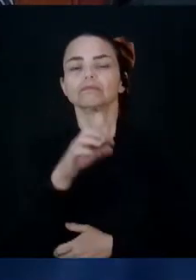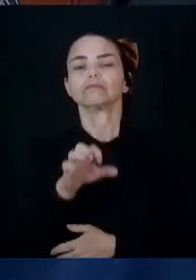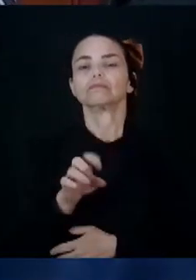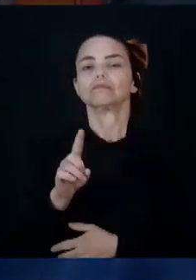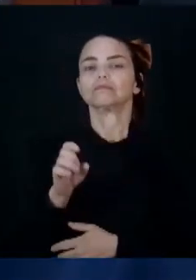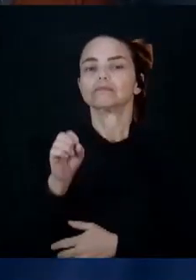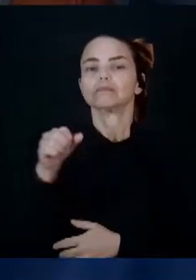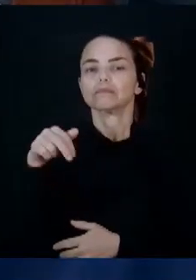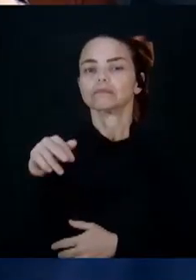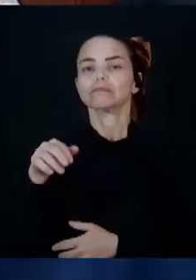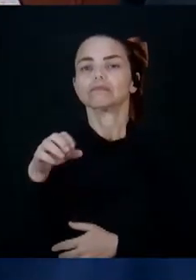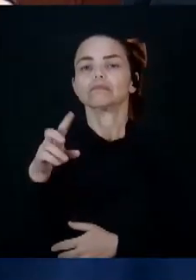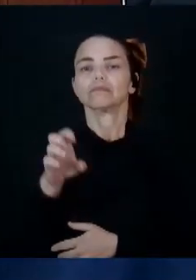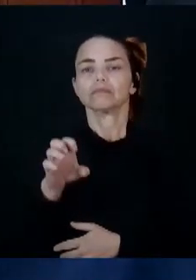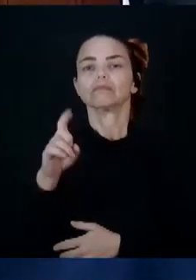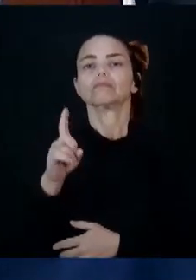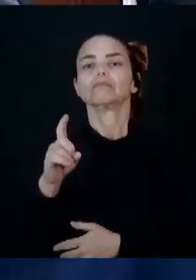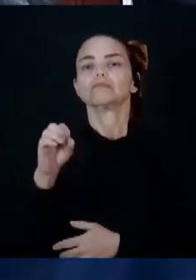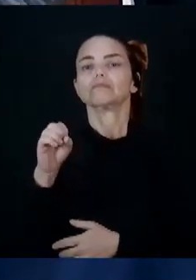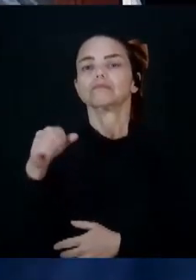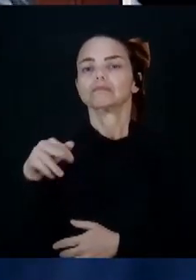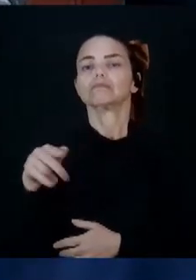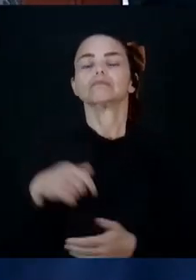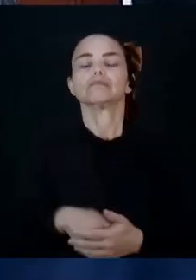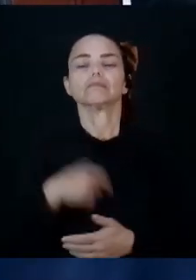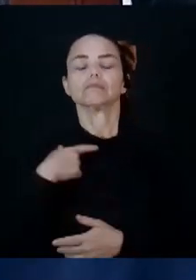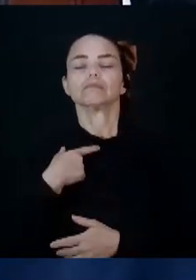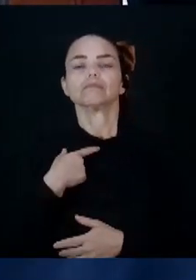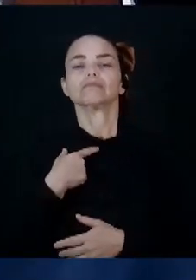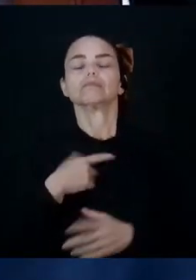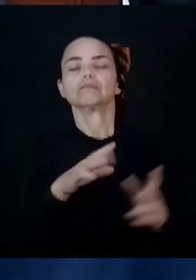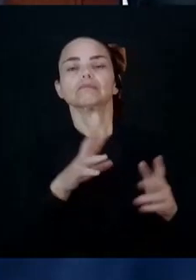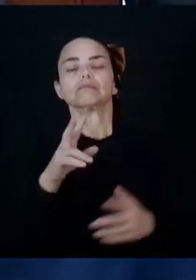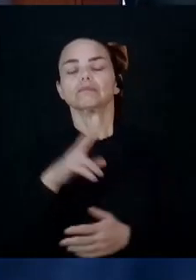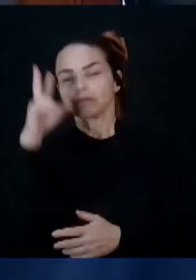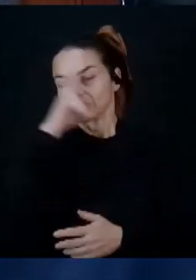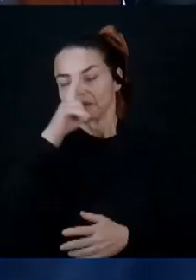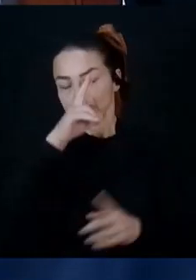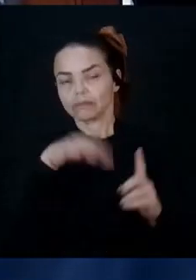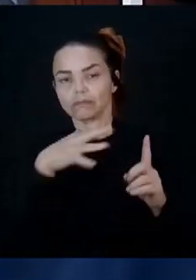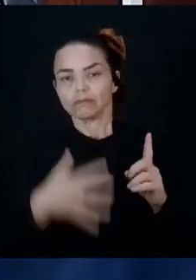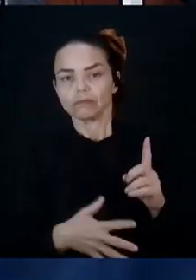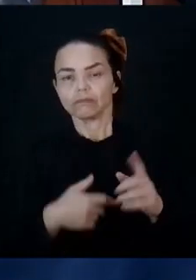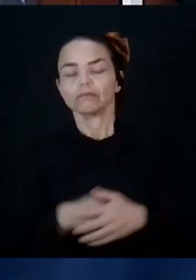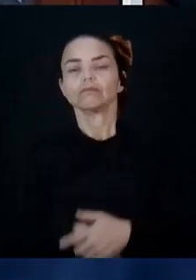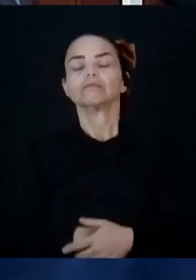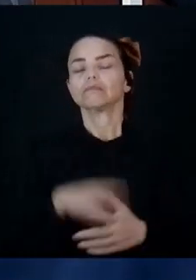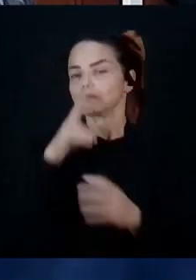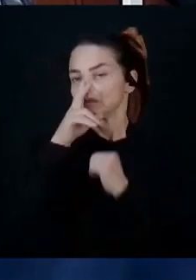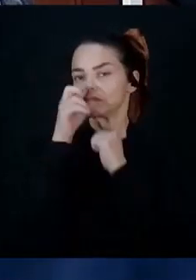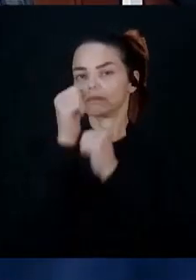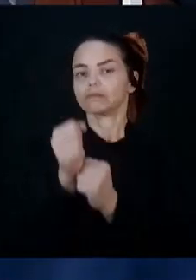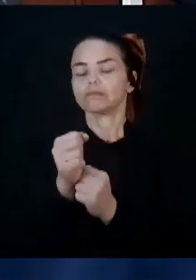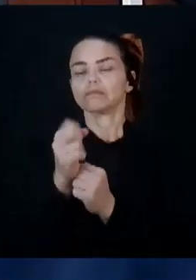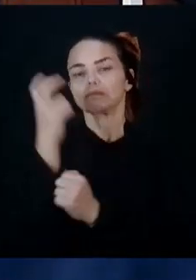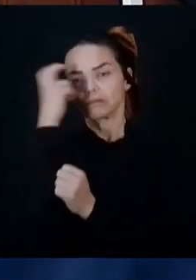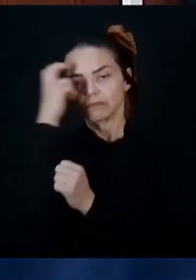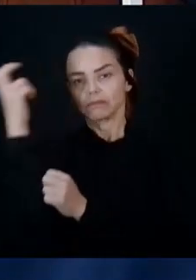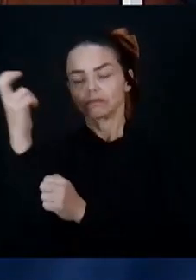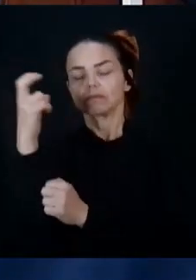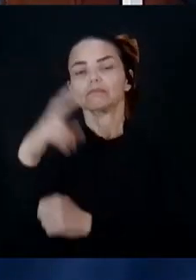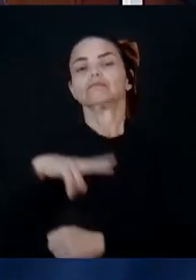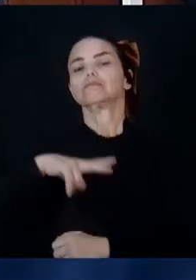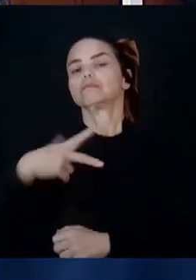O reconhecimento destaca a contribuição da homenageada para o fortalecimento da cultura portuguesa e